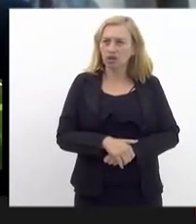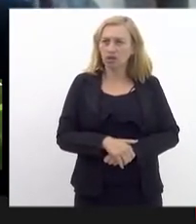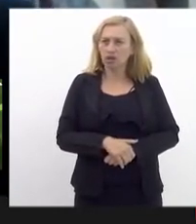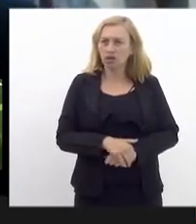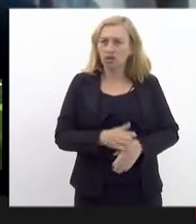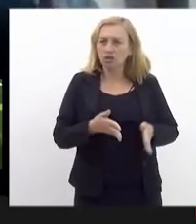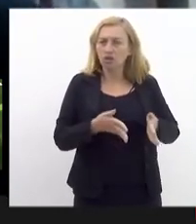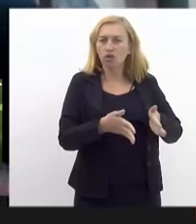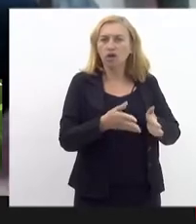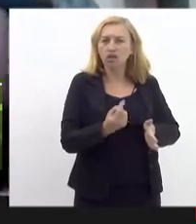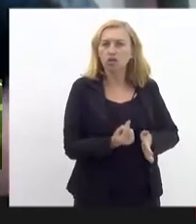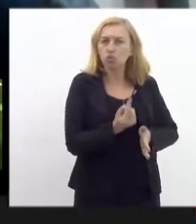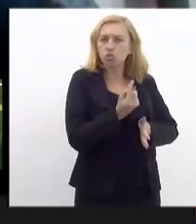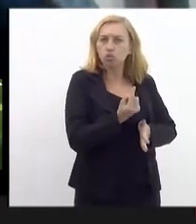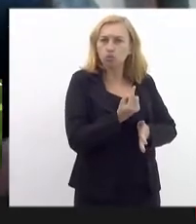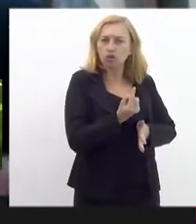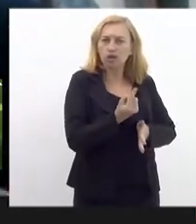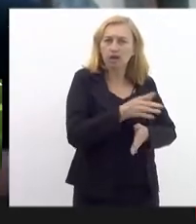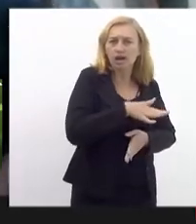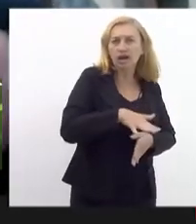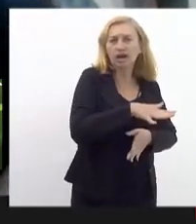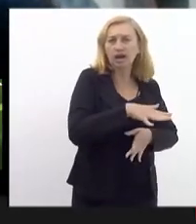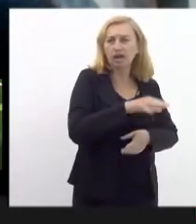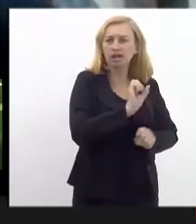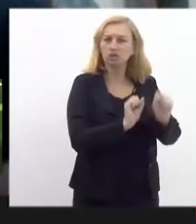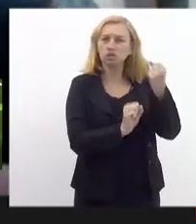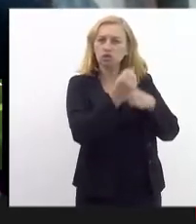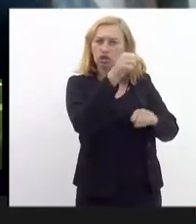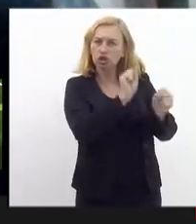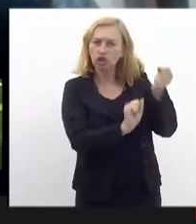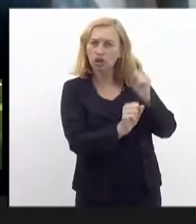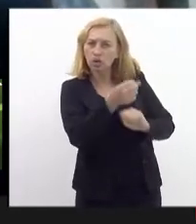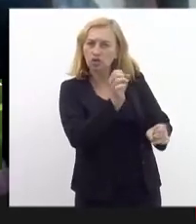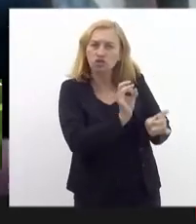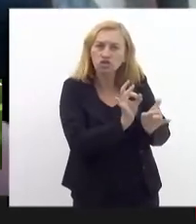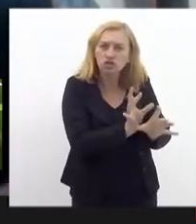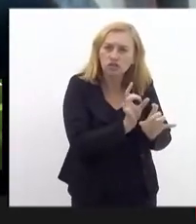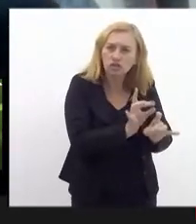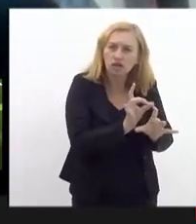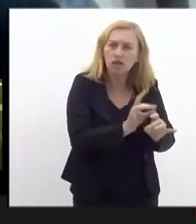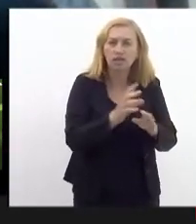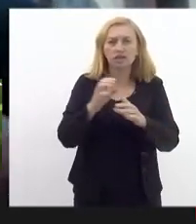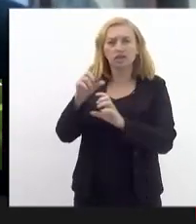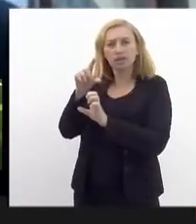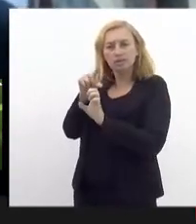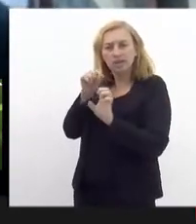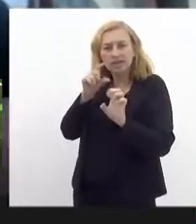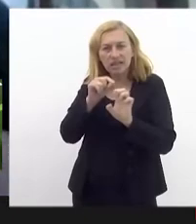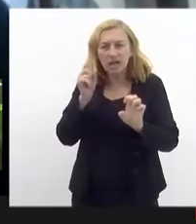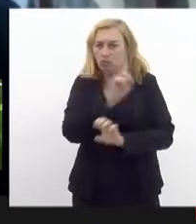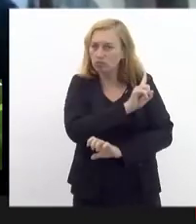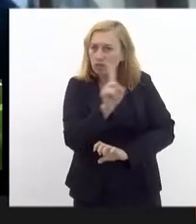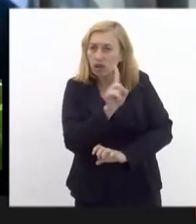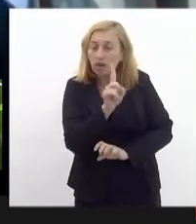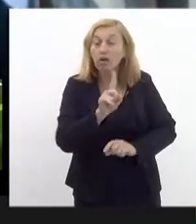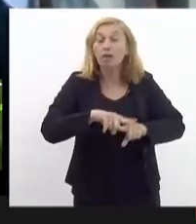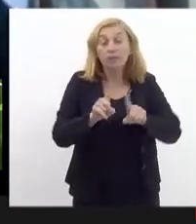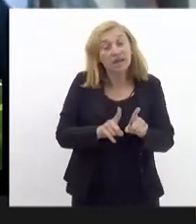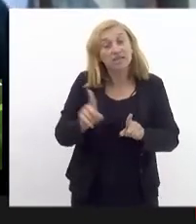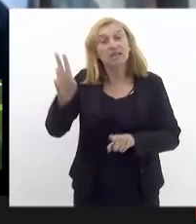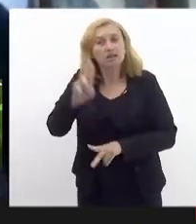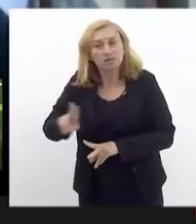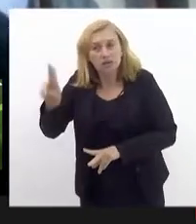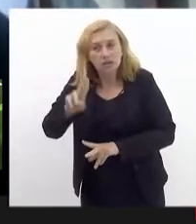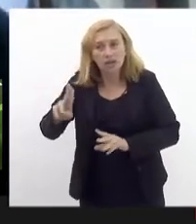na esfera industrial, na esfera do mercado, na esfera empresarial, e que as